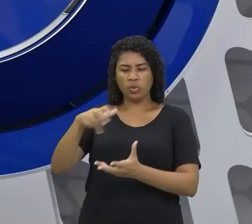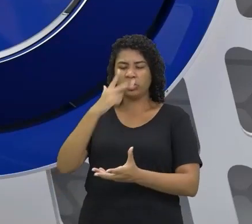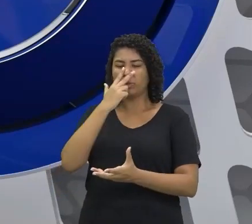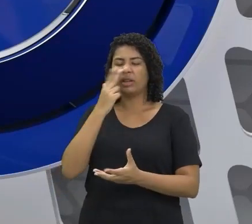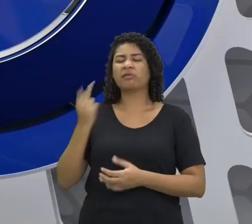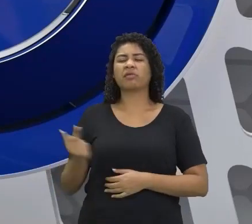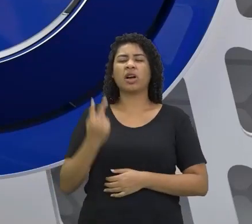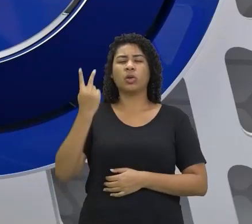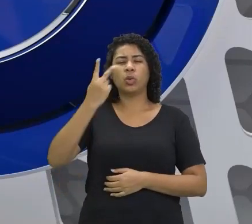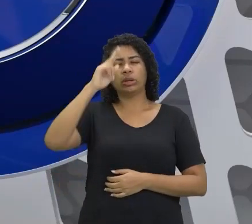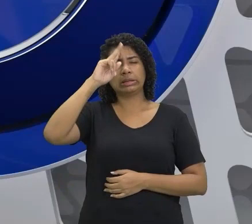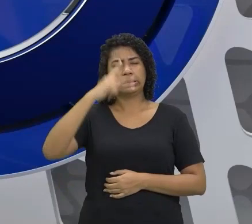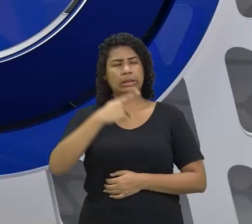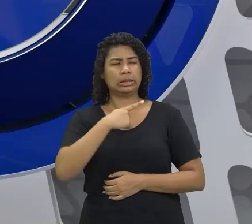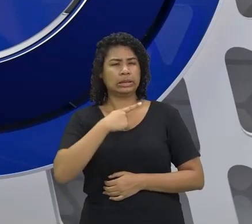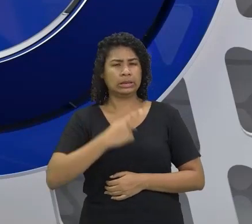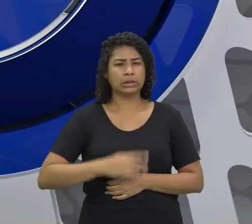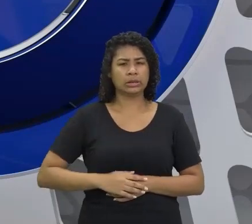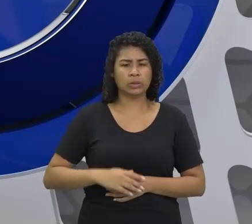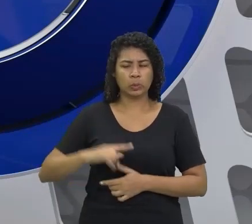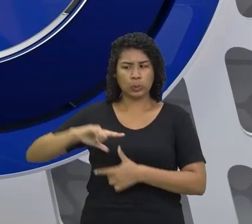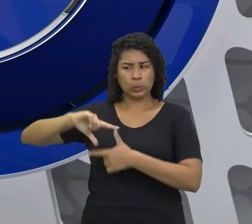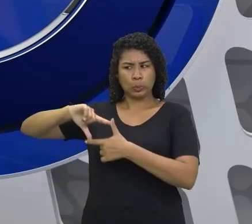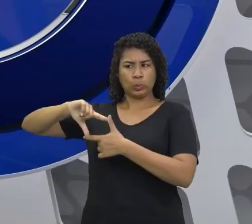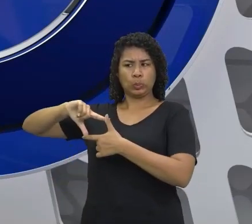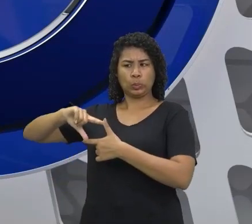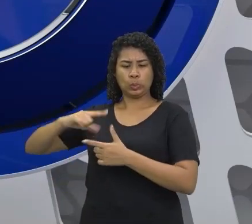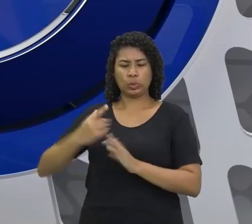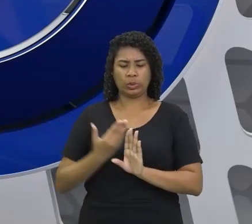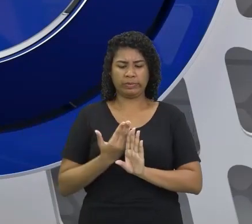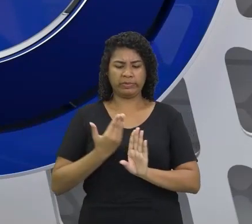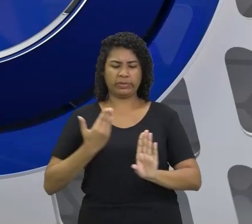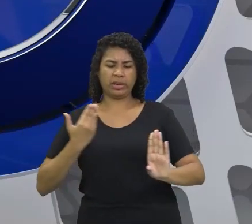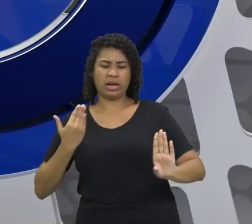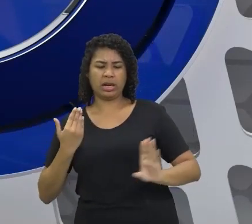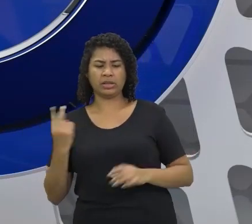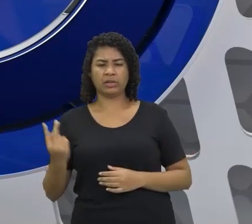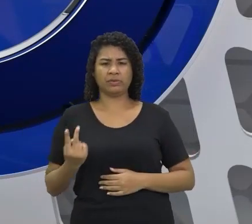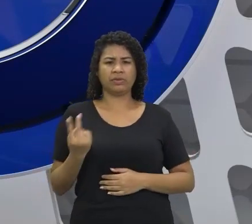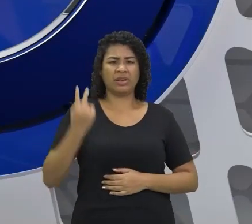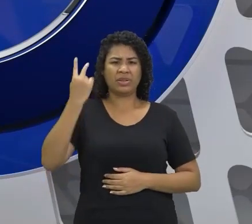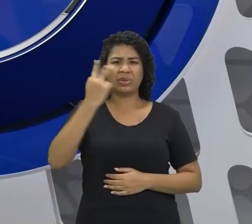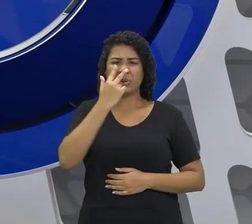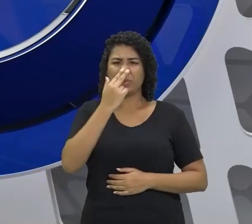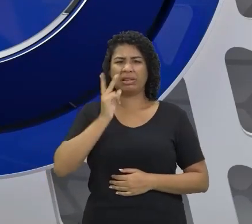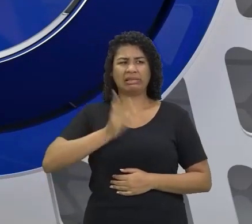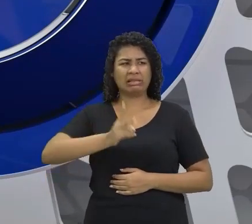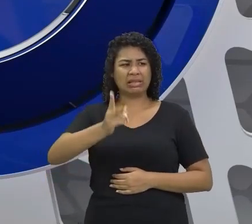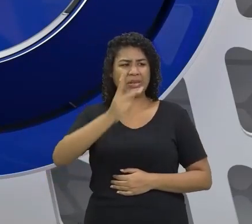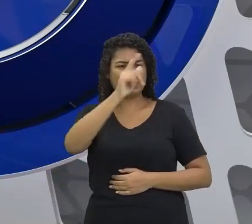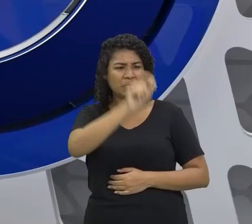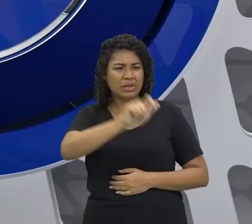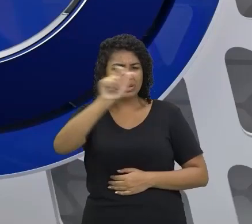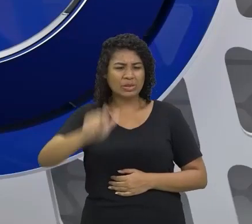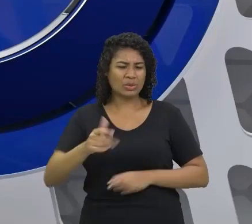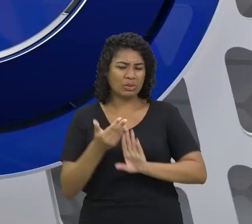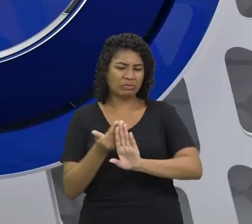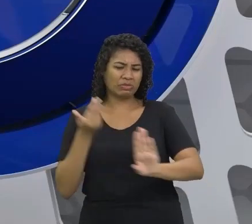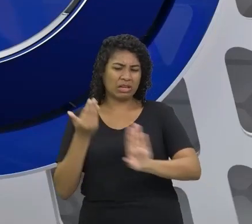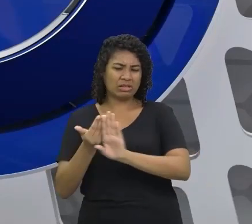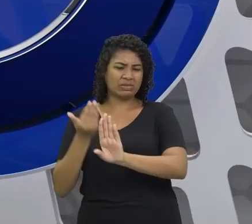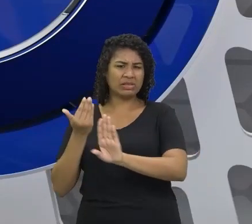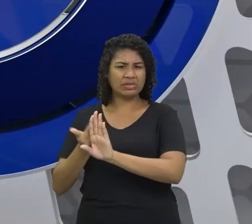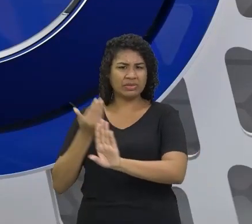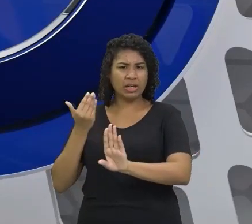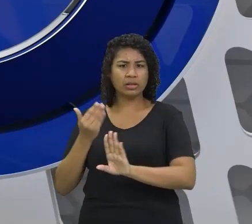egoísmo, privilegia o isolacionismo, privilegia certos valores que só isolam as pessoas umas das outras,